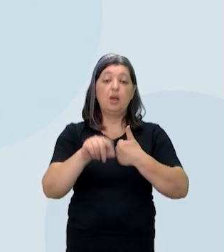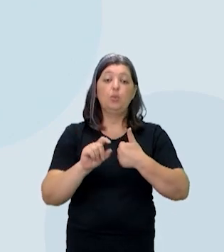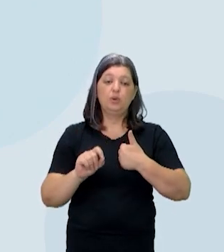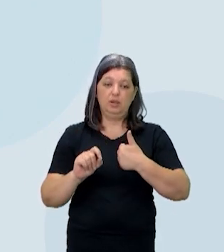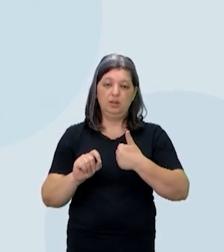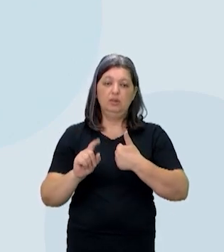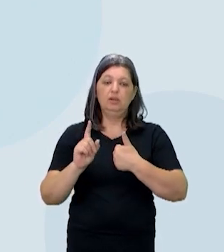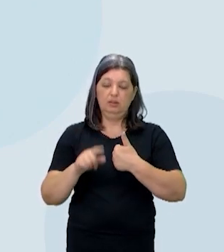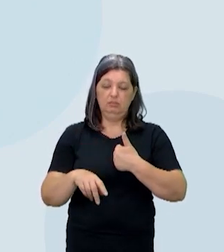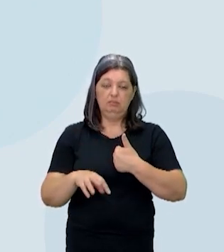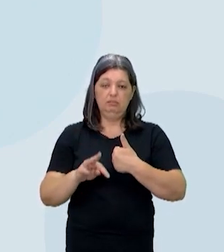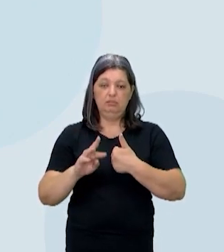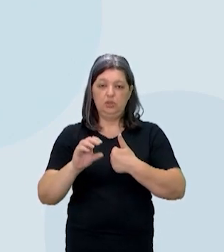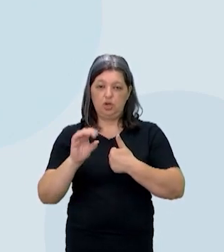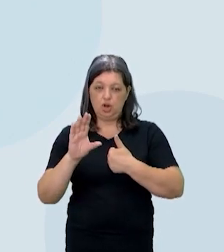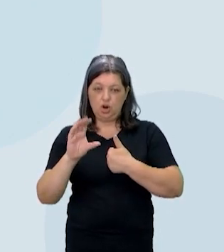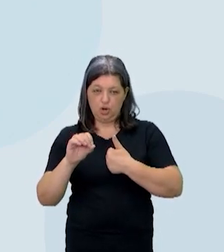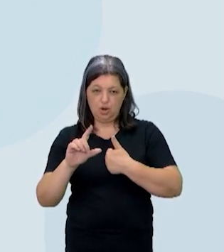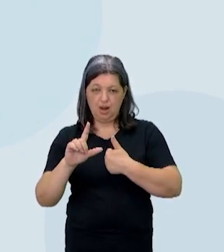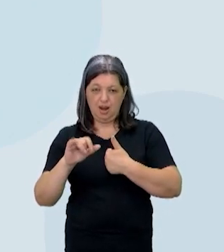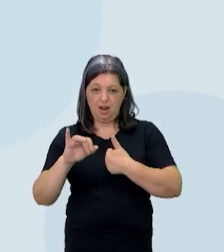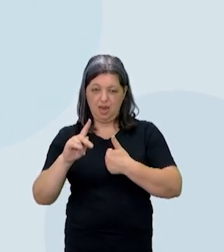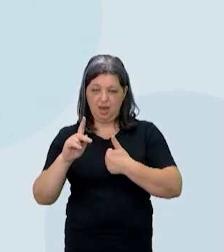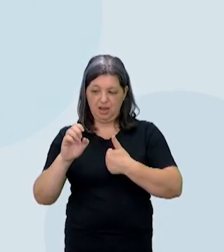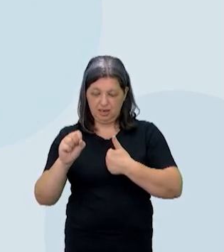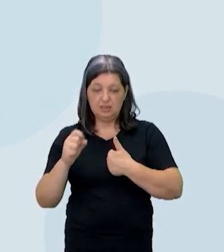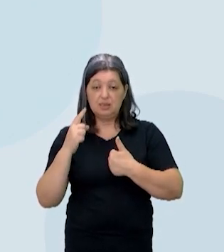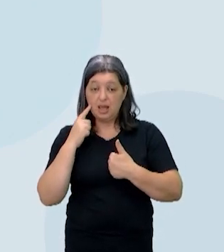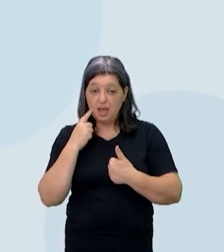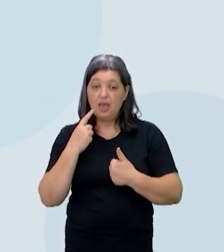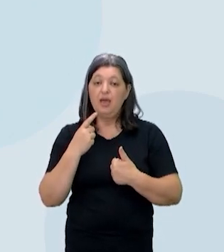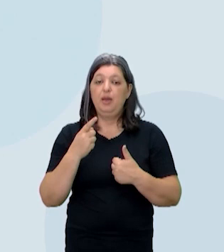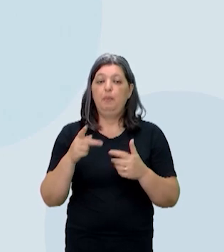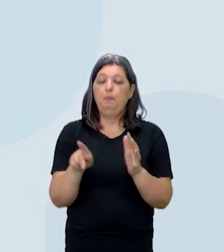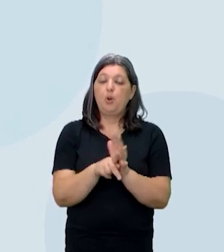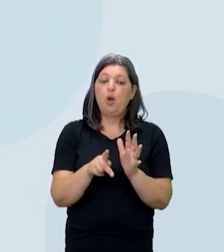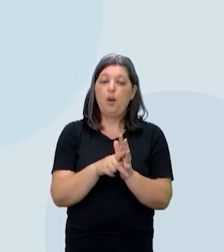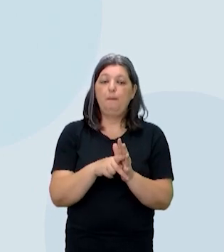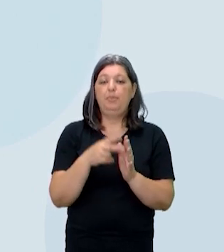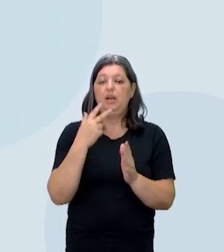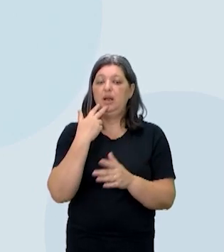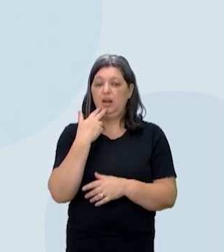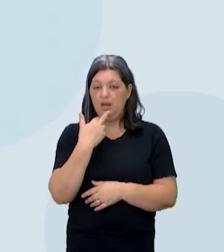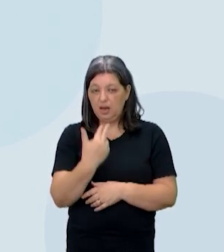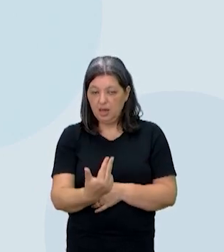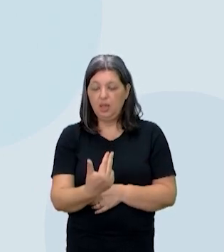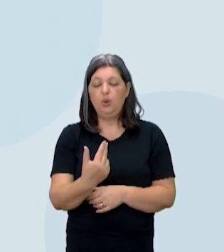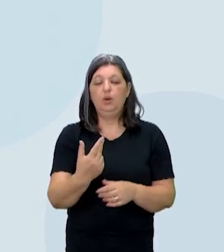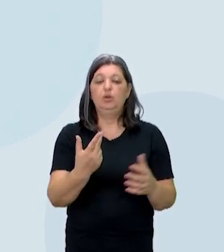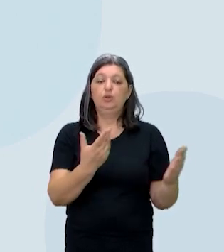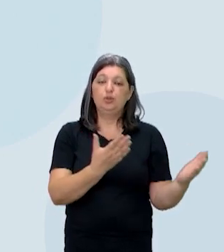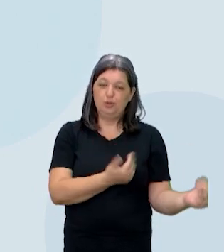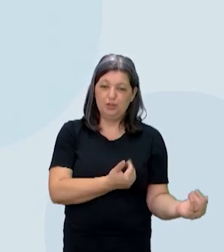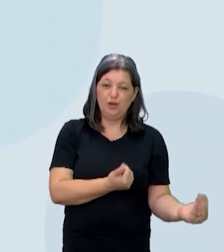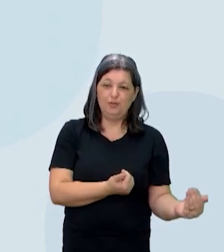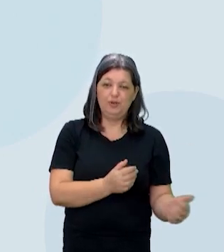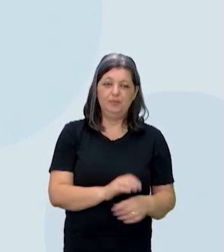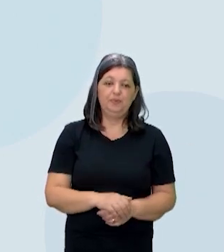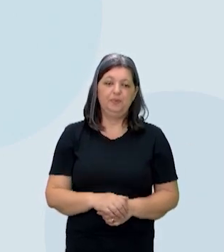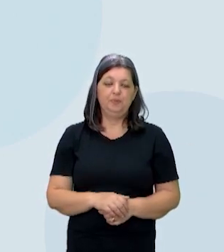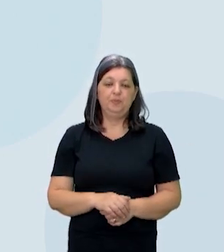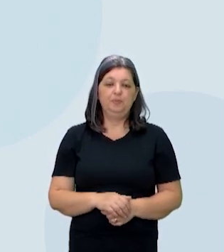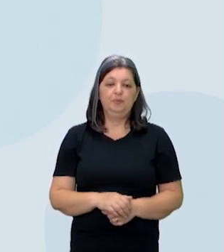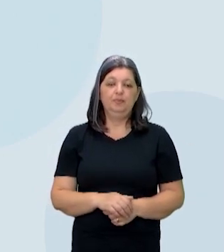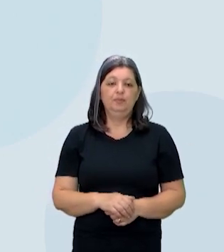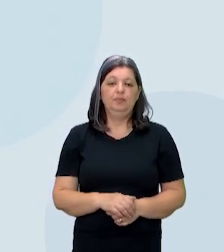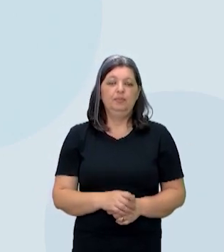aí de propósito para aproximar o público jovem dessa leitura. Segue que eu te sigo de volta, aí muitas retuitadas. Gente, se a pessoa